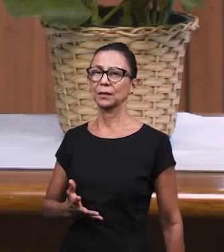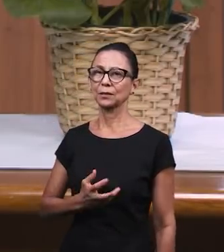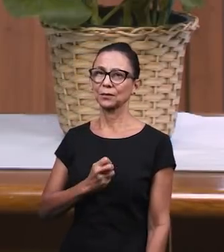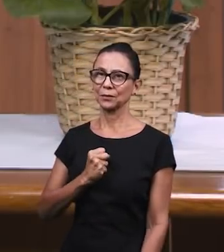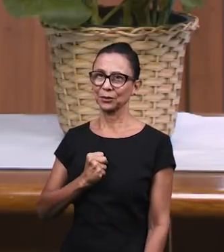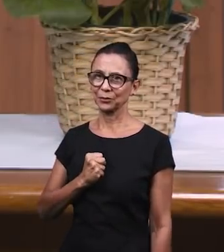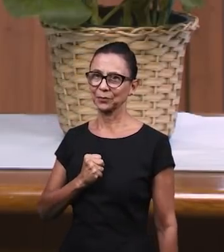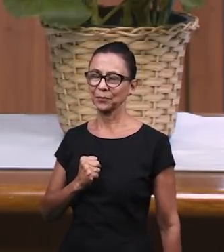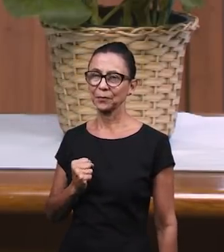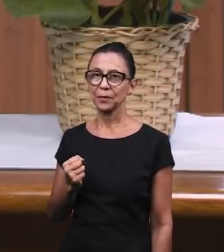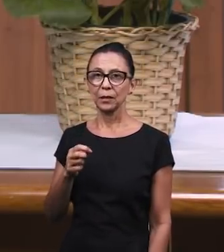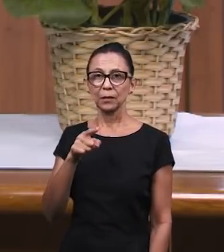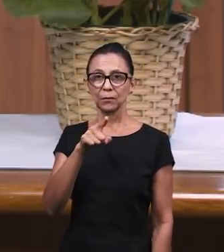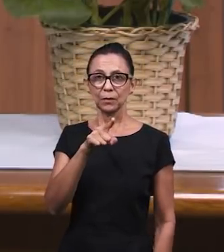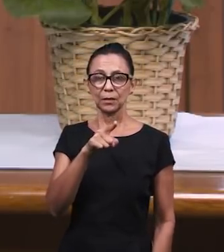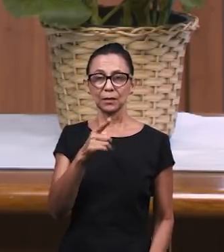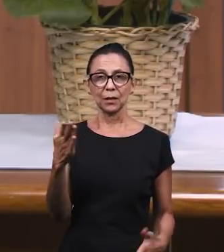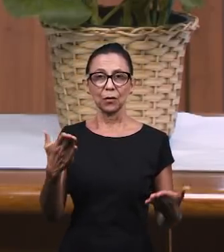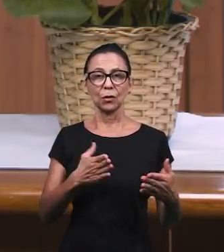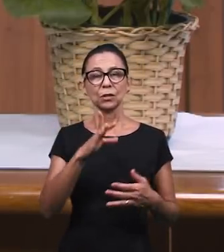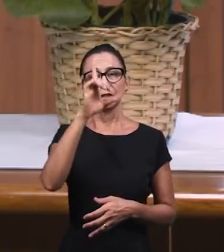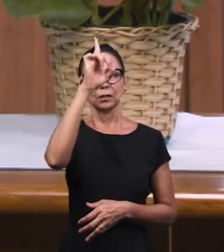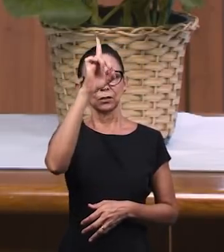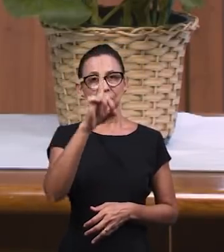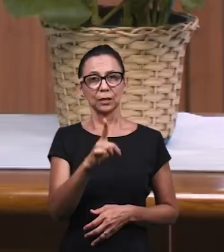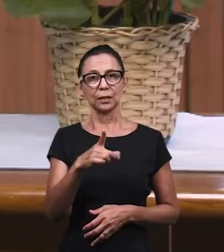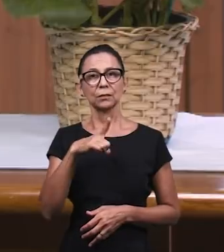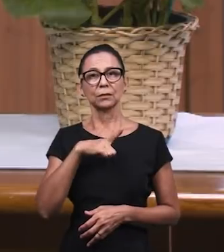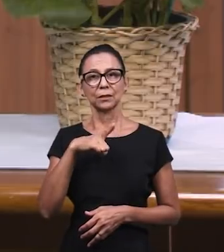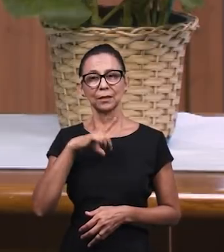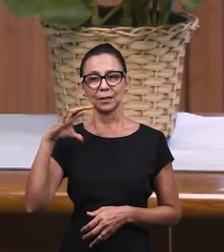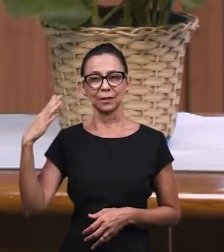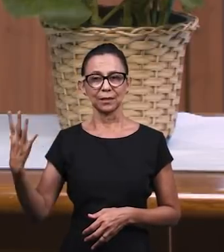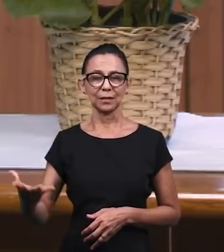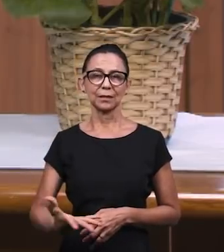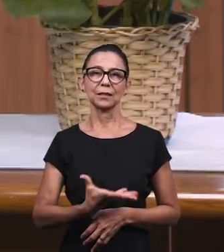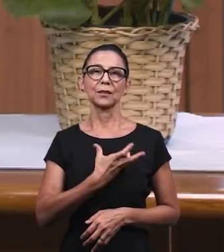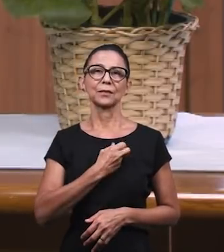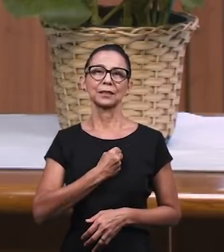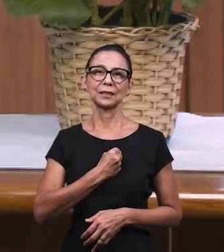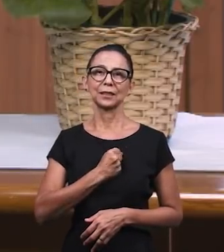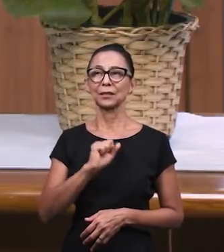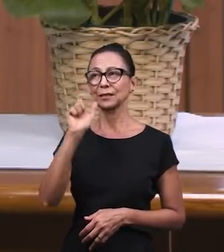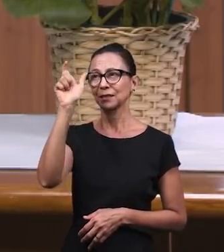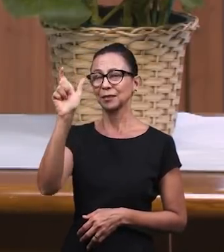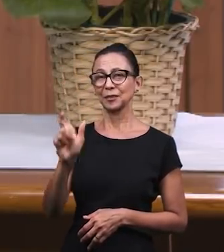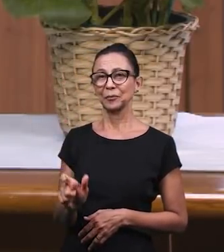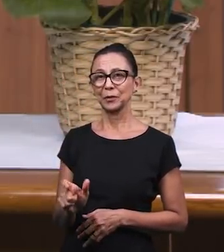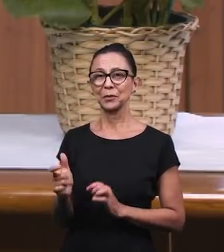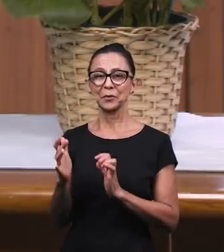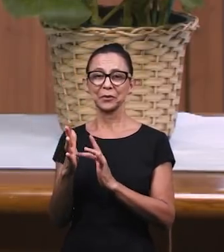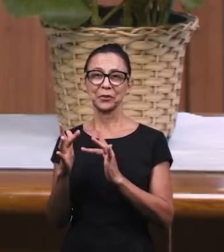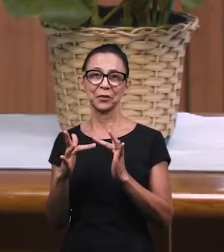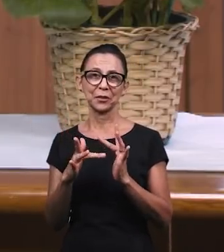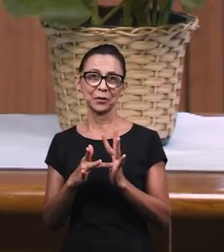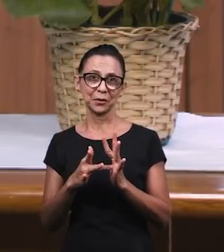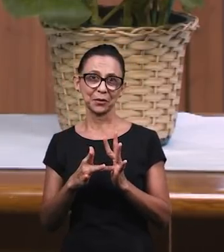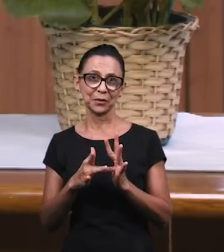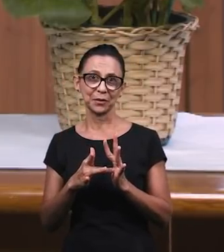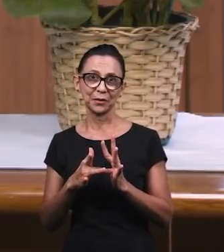minha irmã, hoje você tem o direito dessa tão grande salvação, através